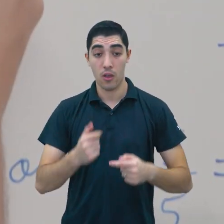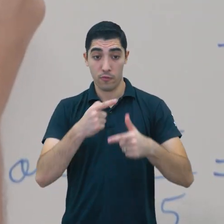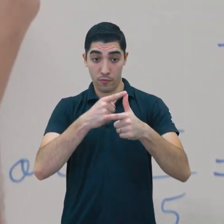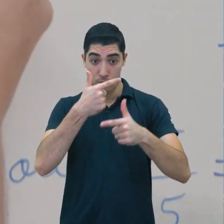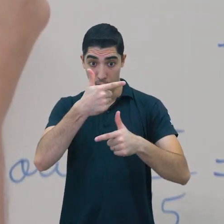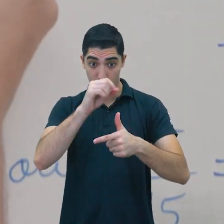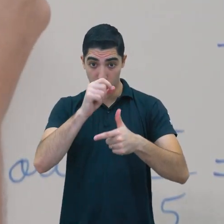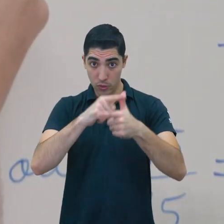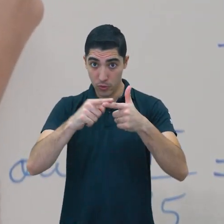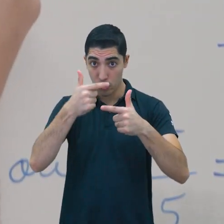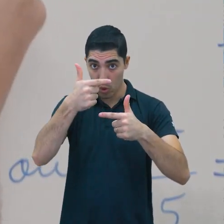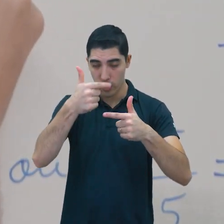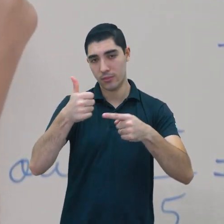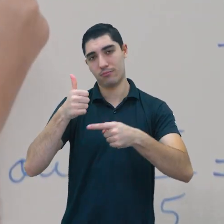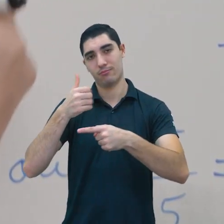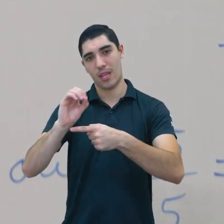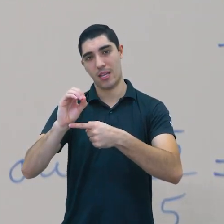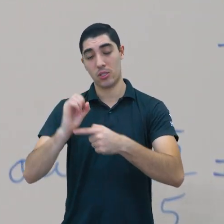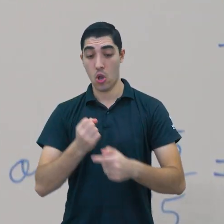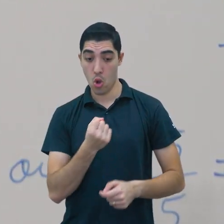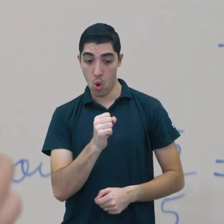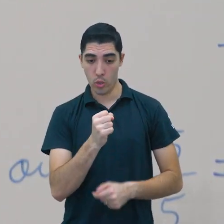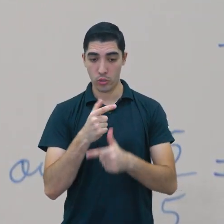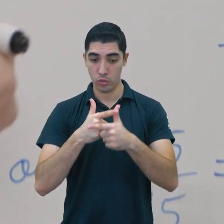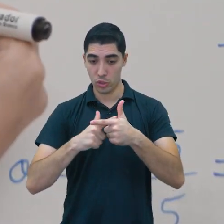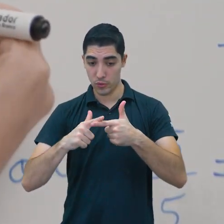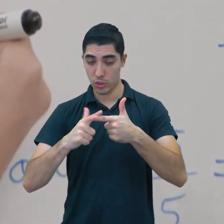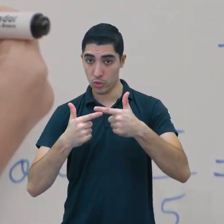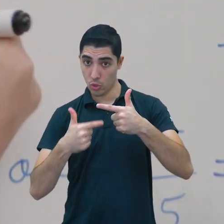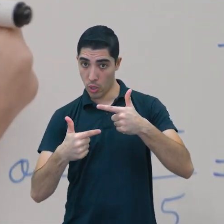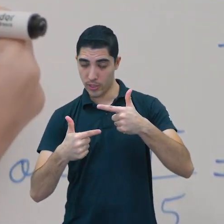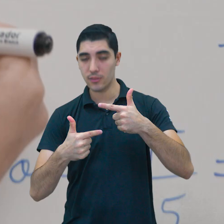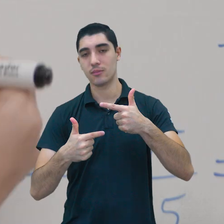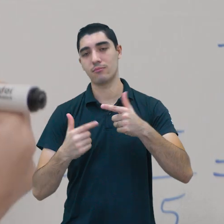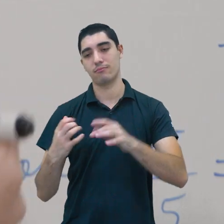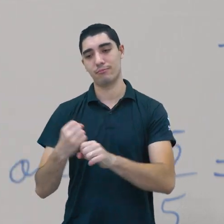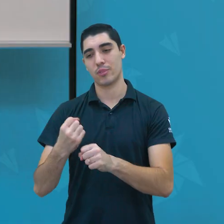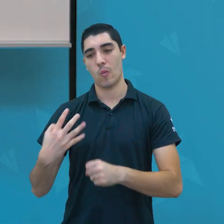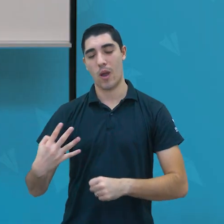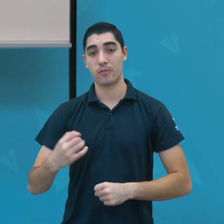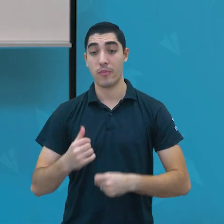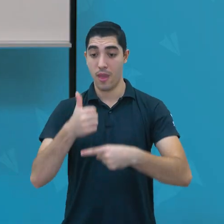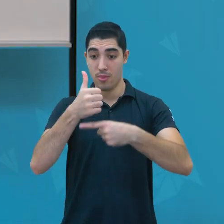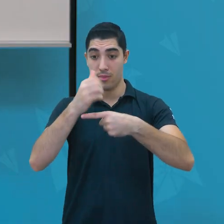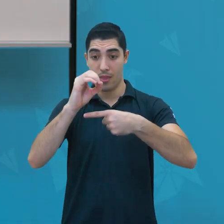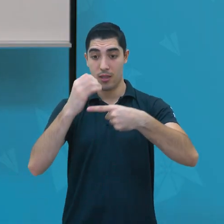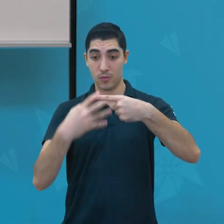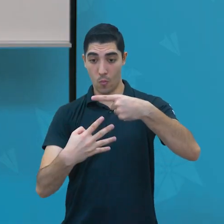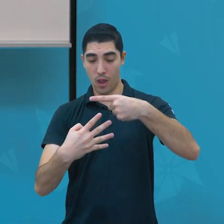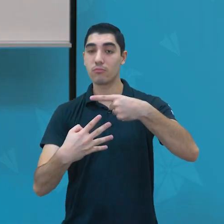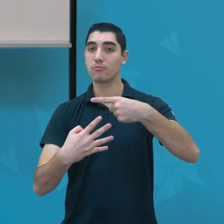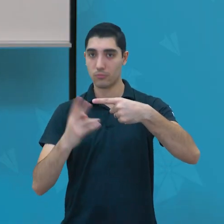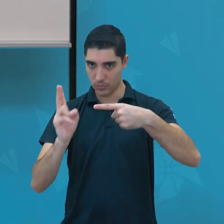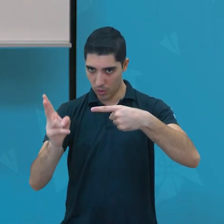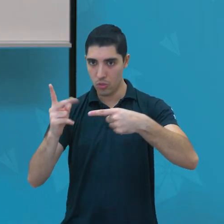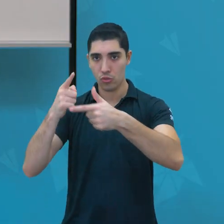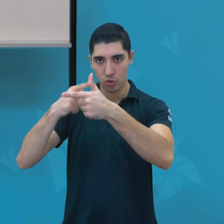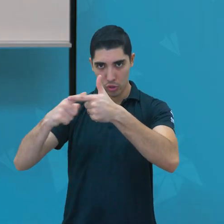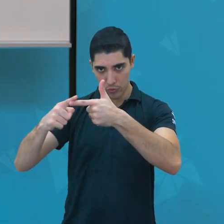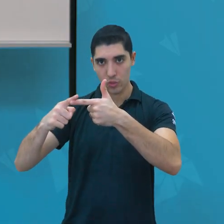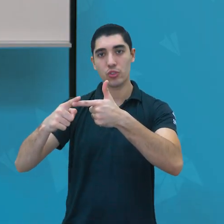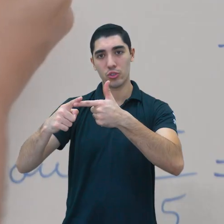2, 10. 8 por 2, 4. 10 quartos, ainda dá para